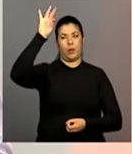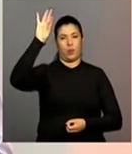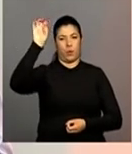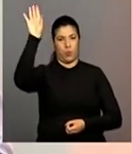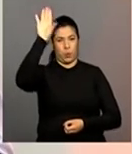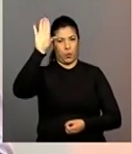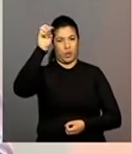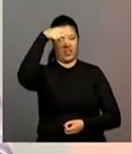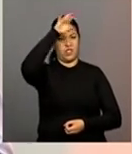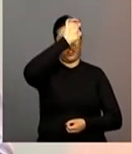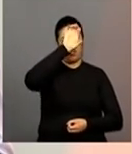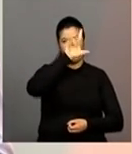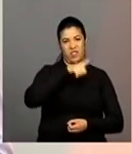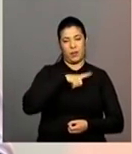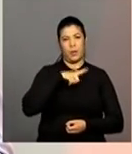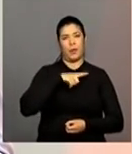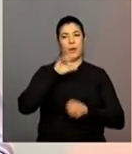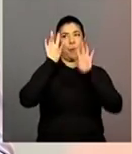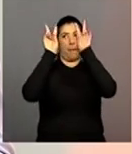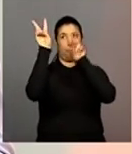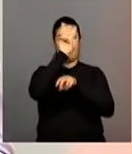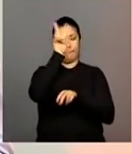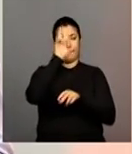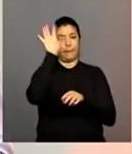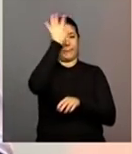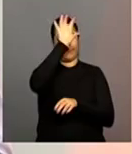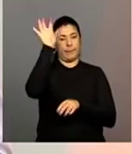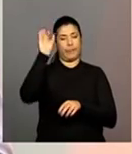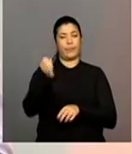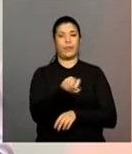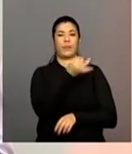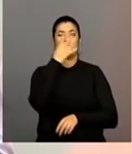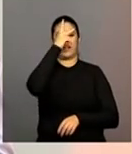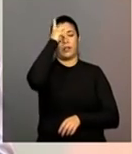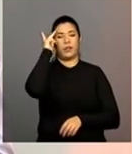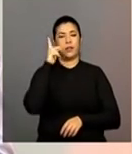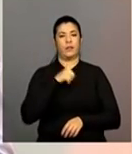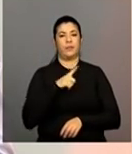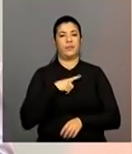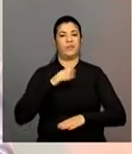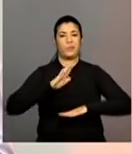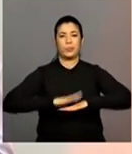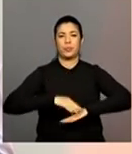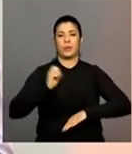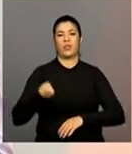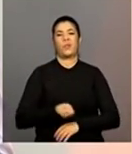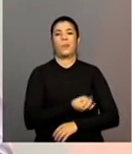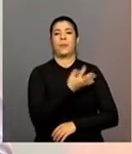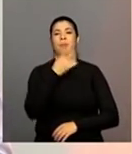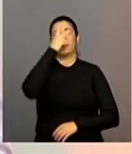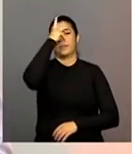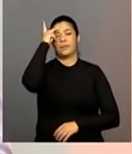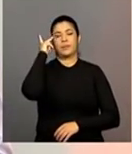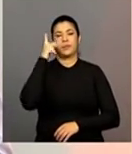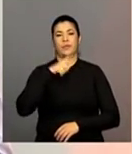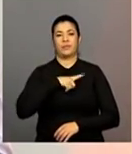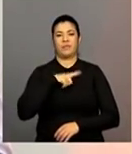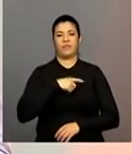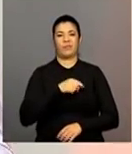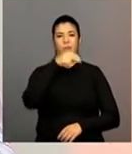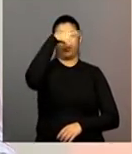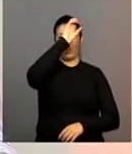nordeste então em termos de eh quantitativo o maior número de equipes volantes está no nordeste